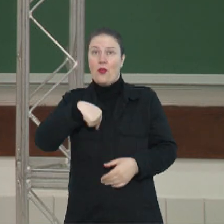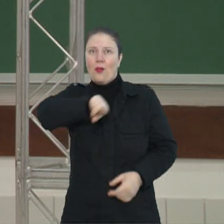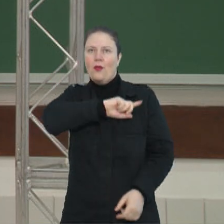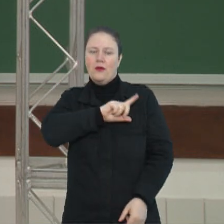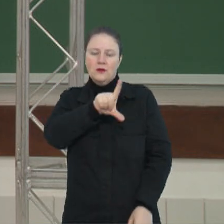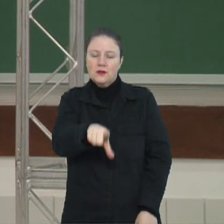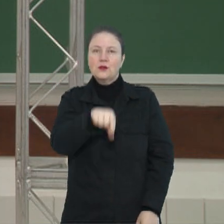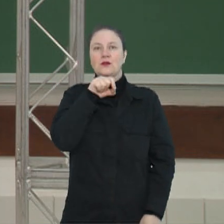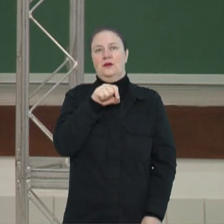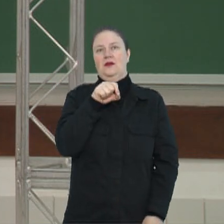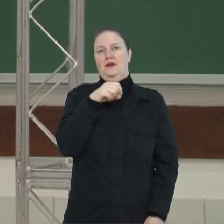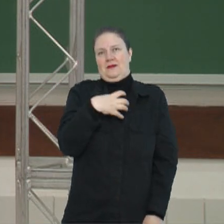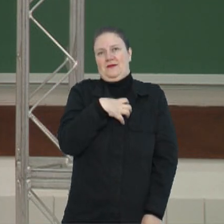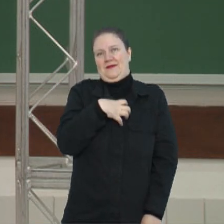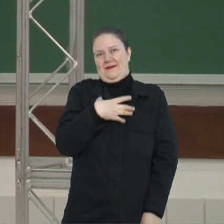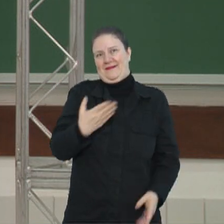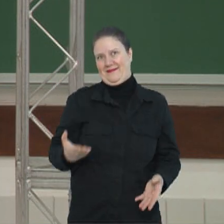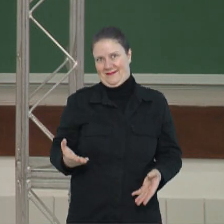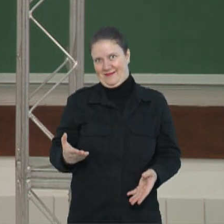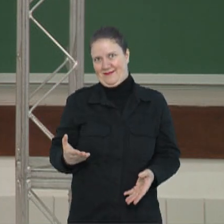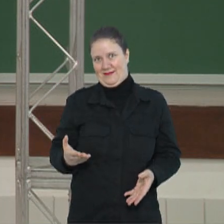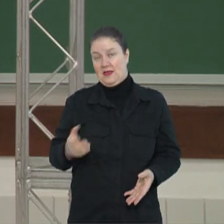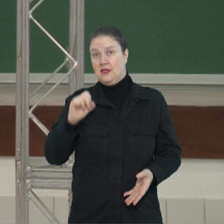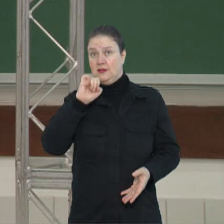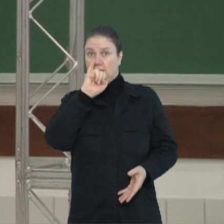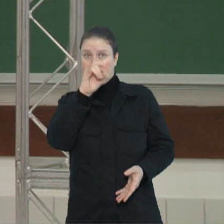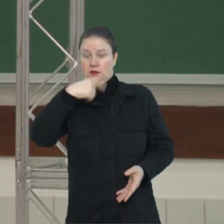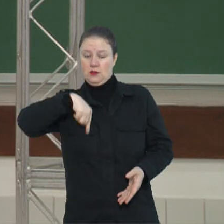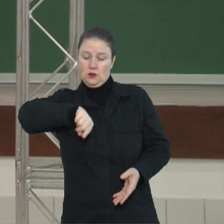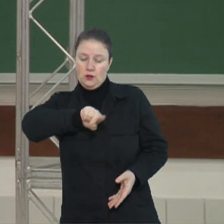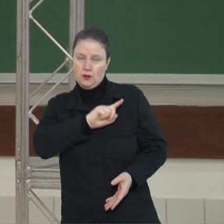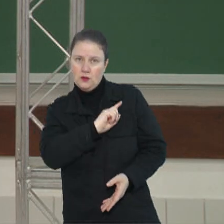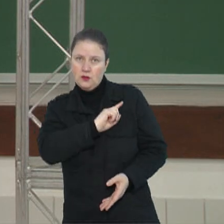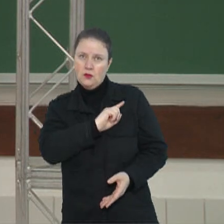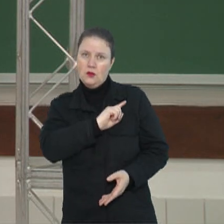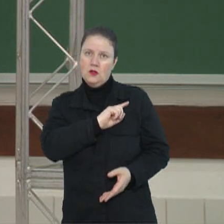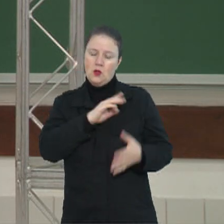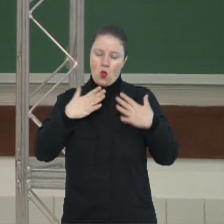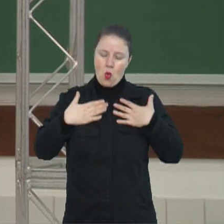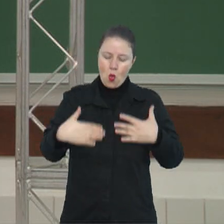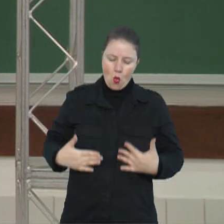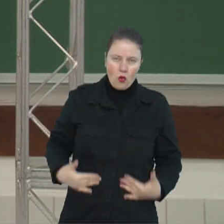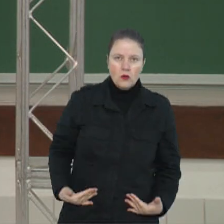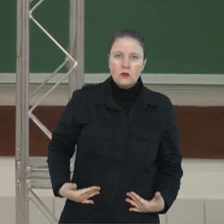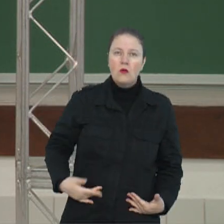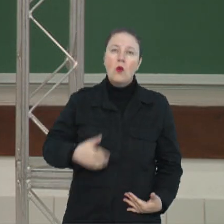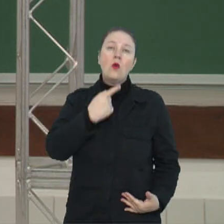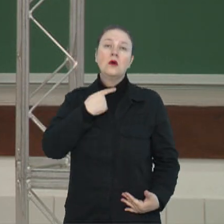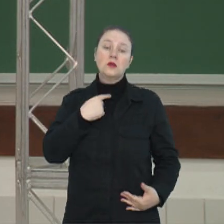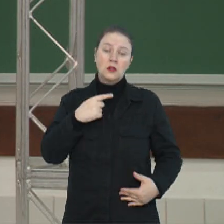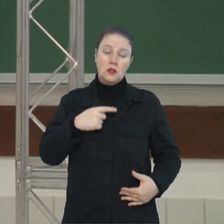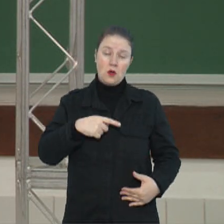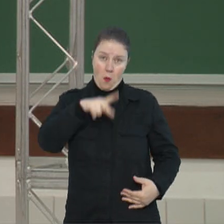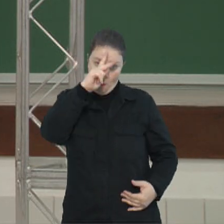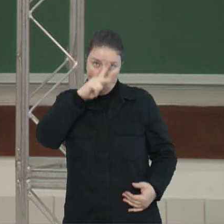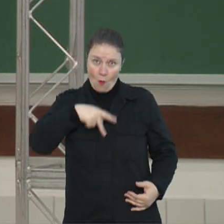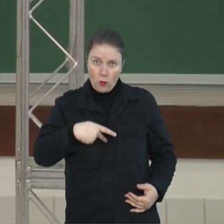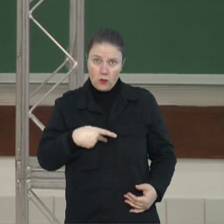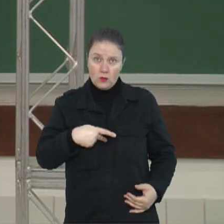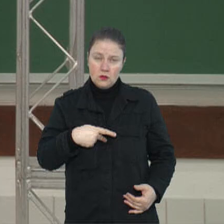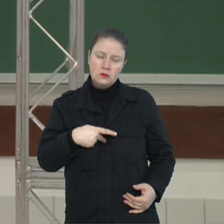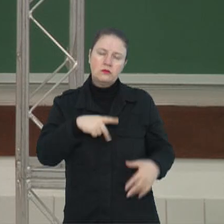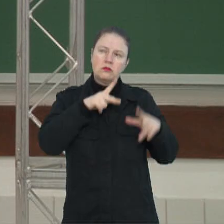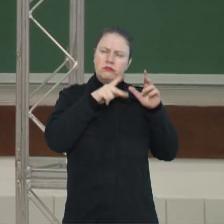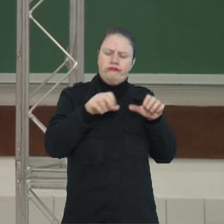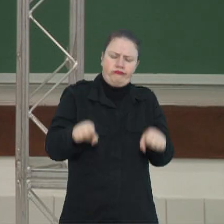preguiça. Então, se nós seguimos a vontade do corpo quando acordamos, e em vez de levantar, permanecemos deitados,